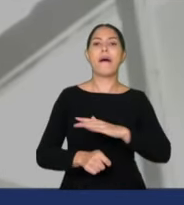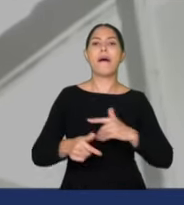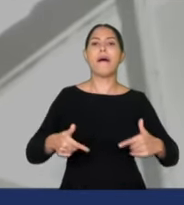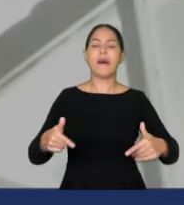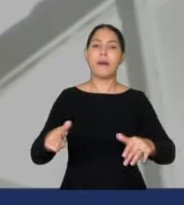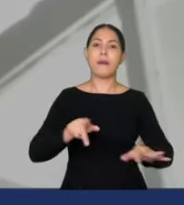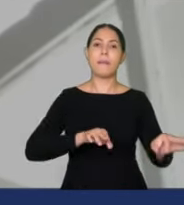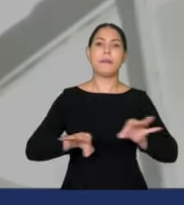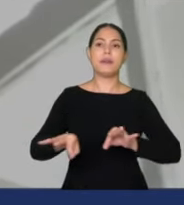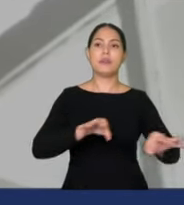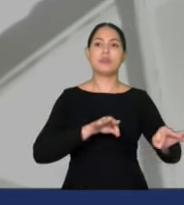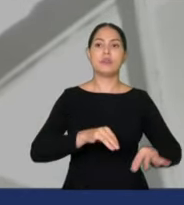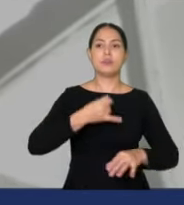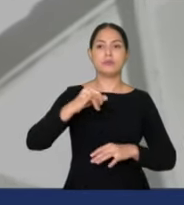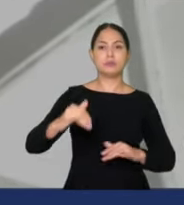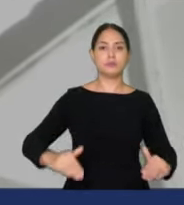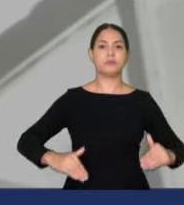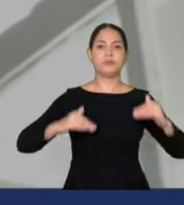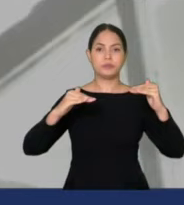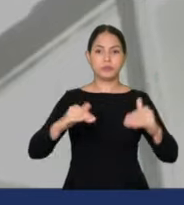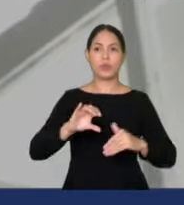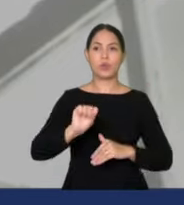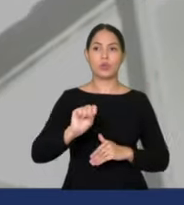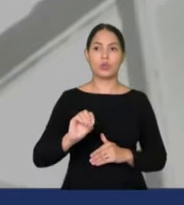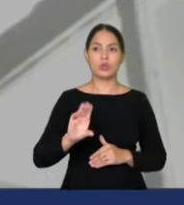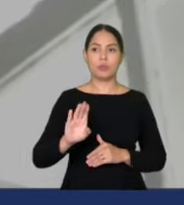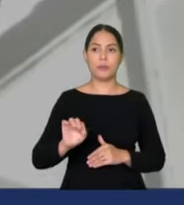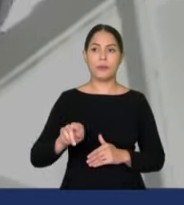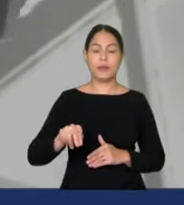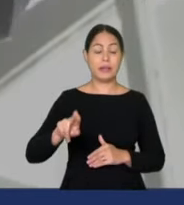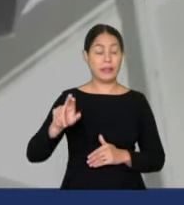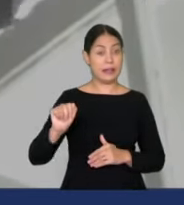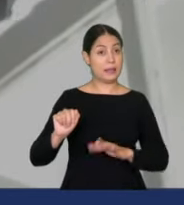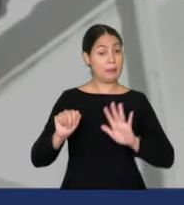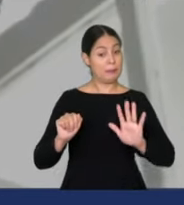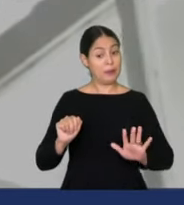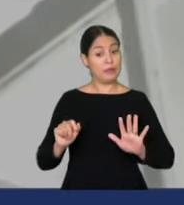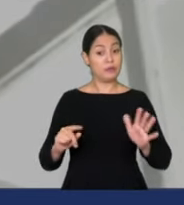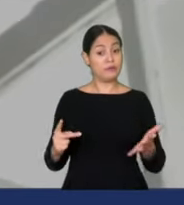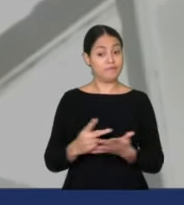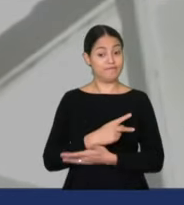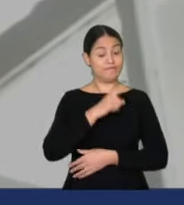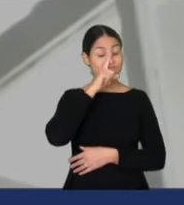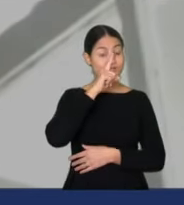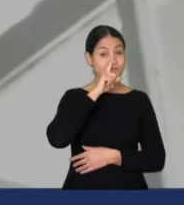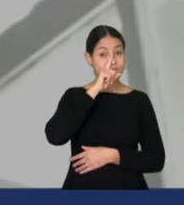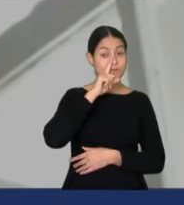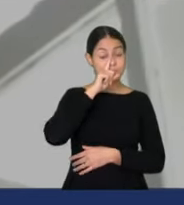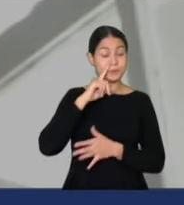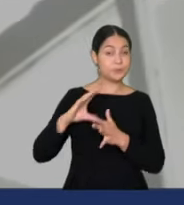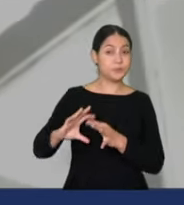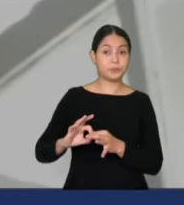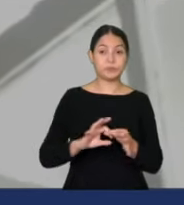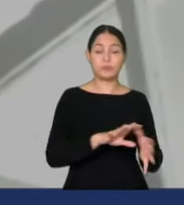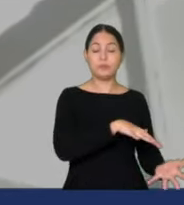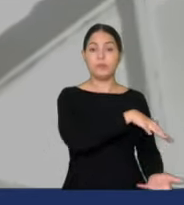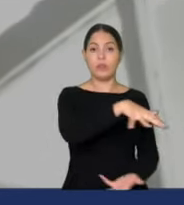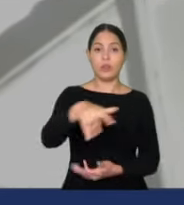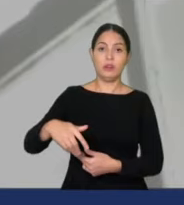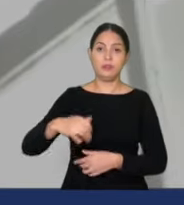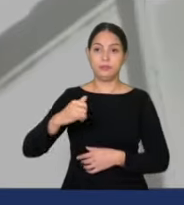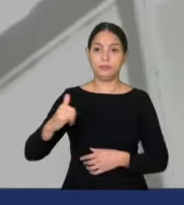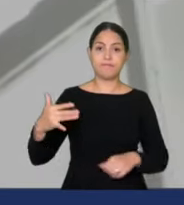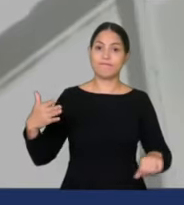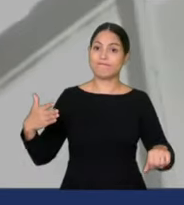política energética soberana, o que coloca em risco tanto o acesso universal à energia